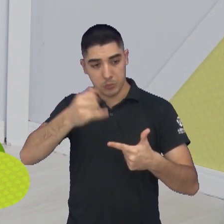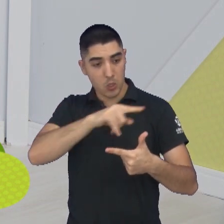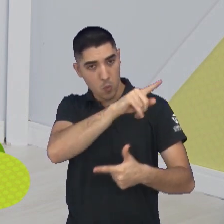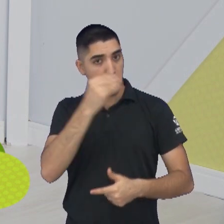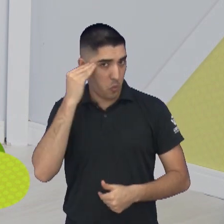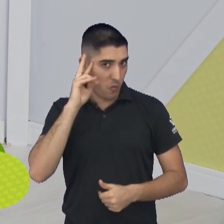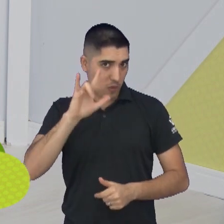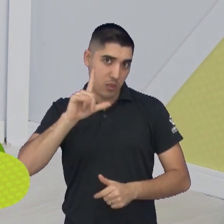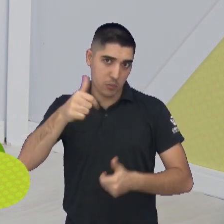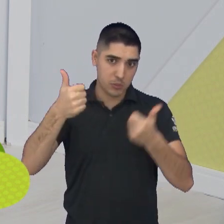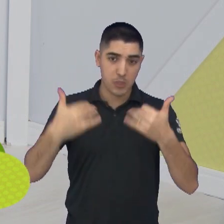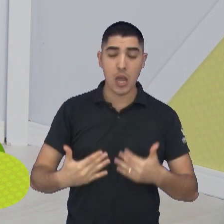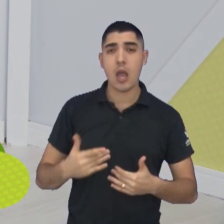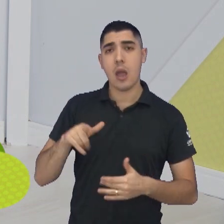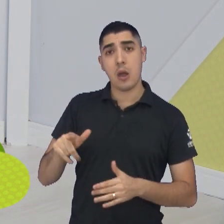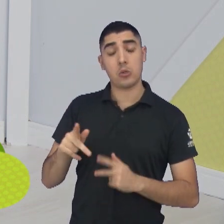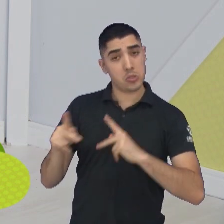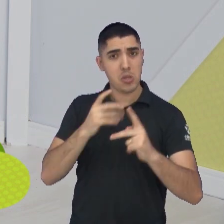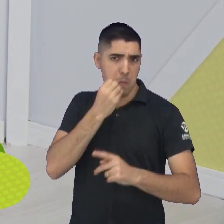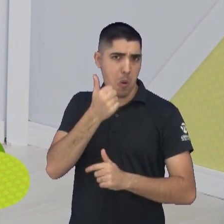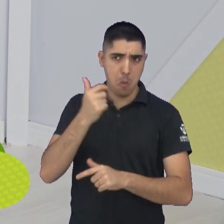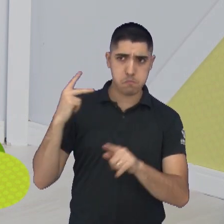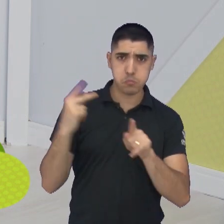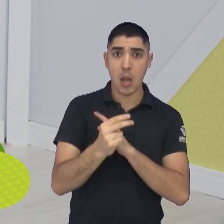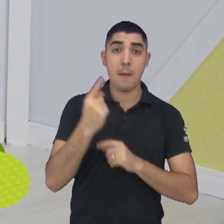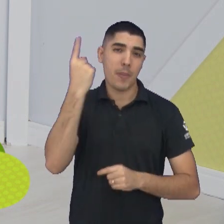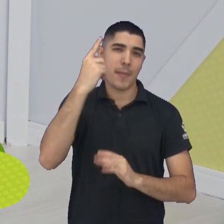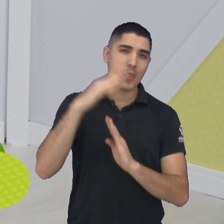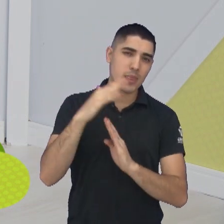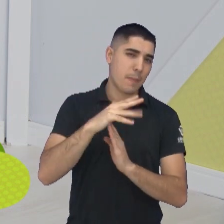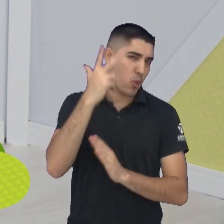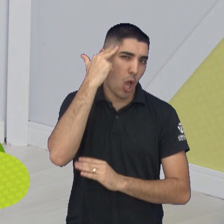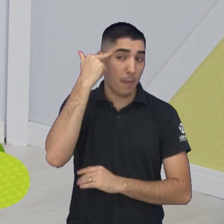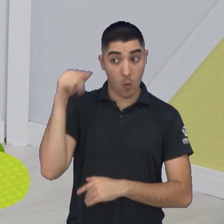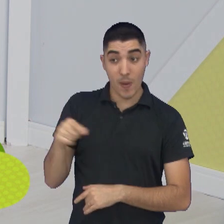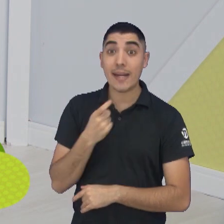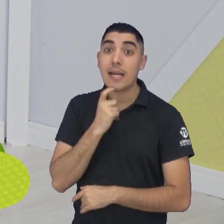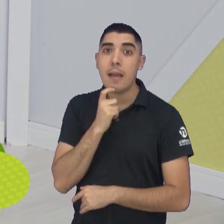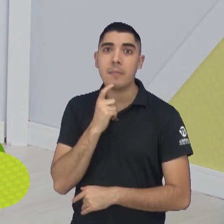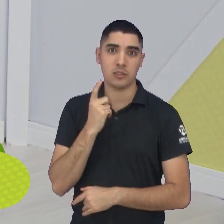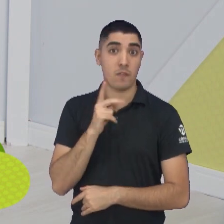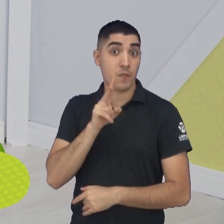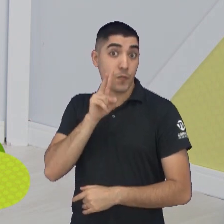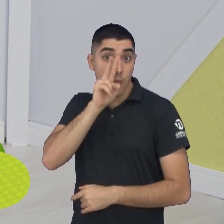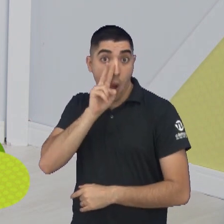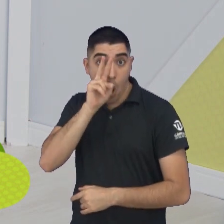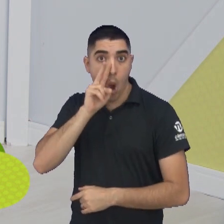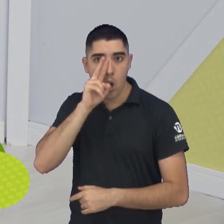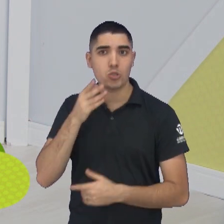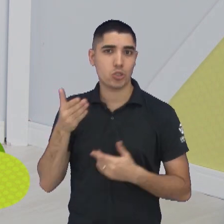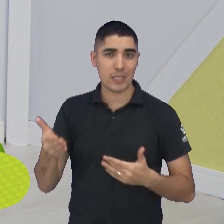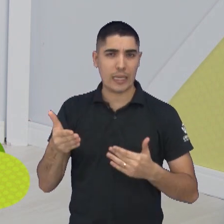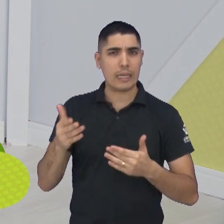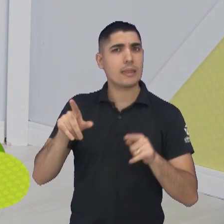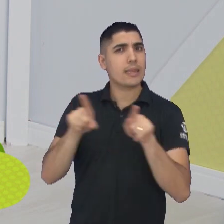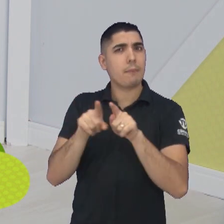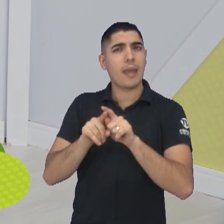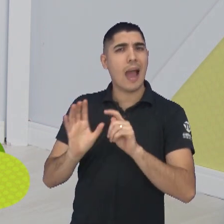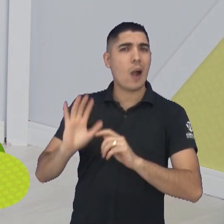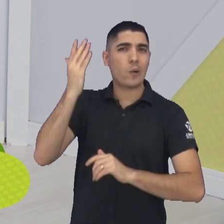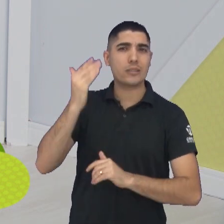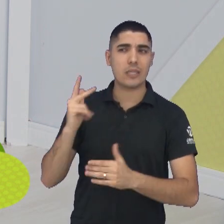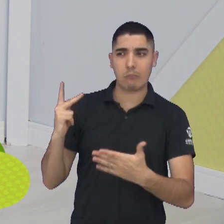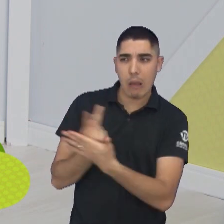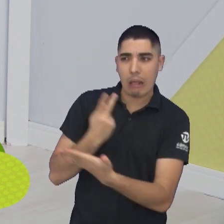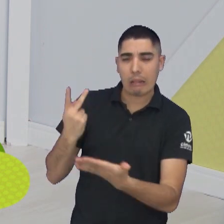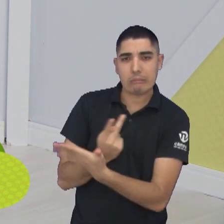em Campinas, passou um sustinho aí no primeiro set, é absolutamente normal, porque o Campinas é uma grande equipe, em que pese, errou bastante durante o jogo.